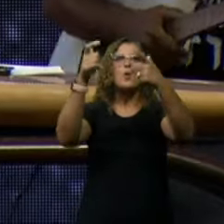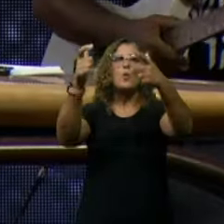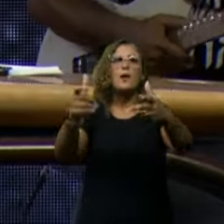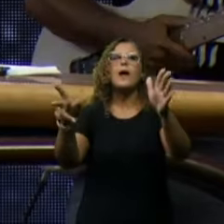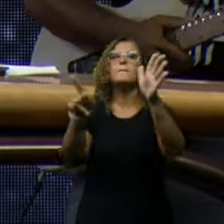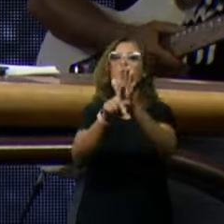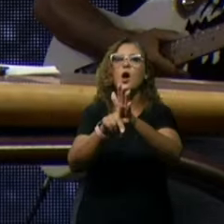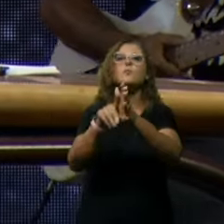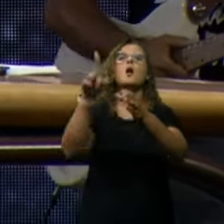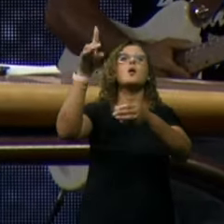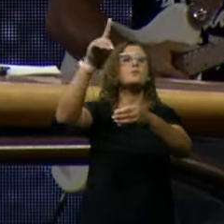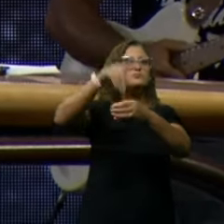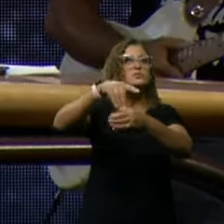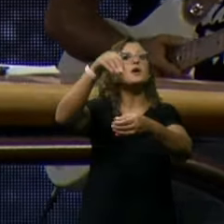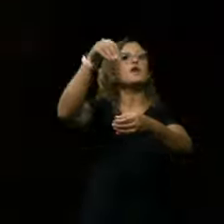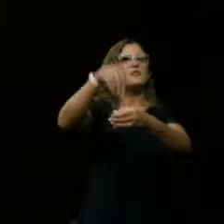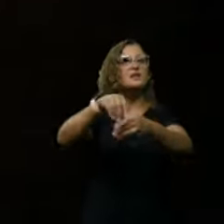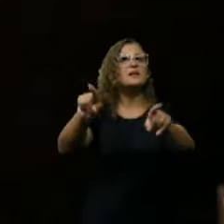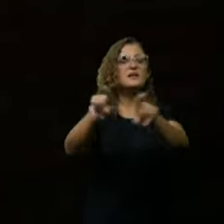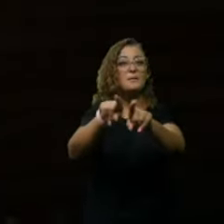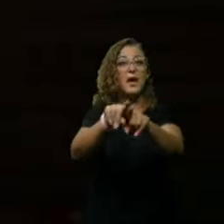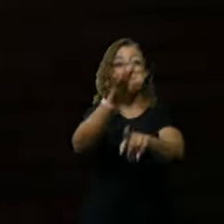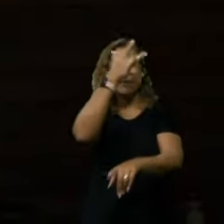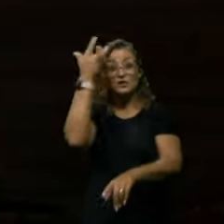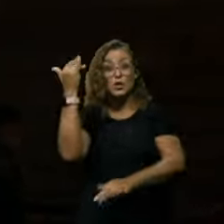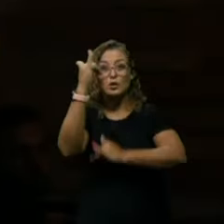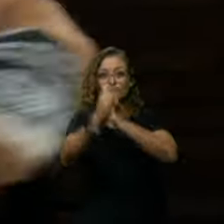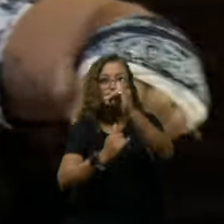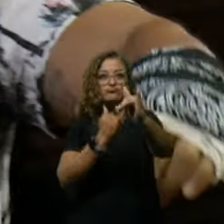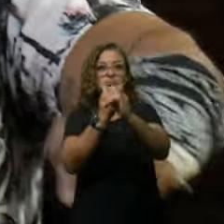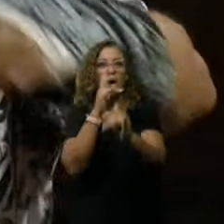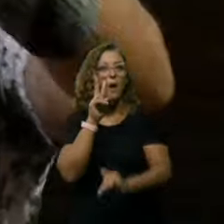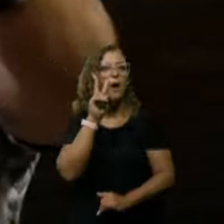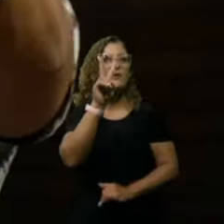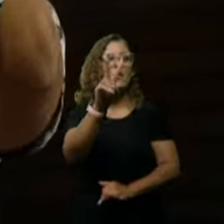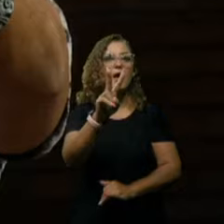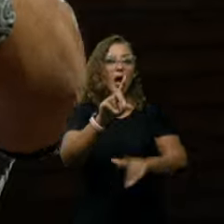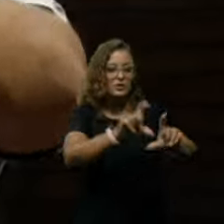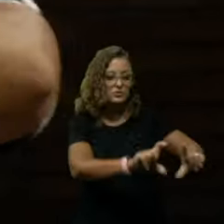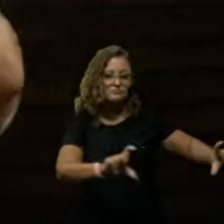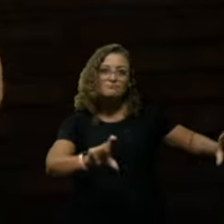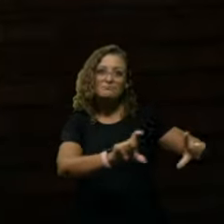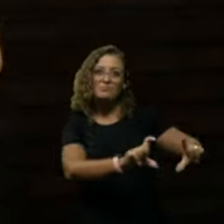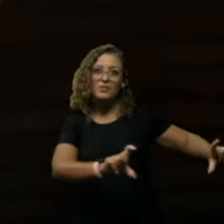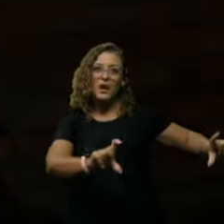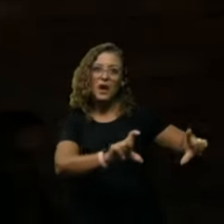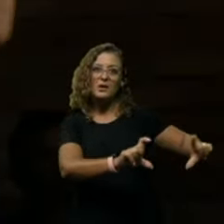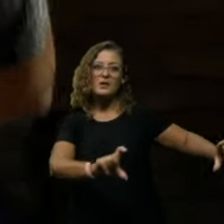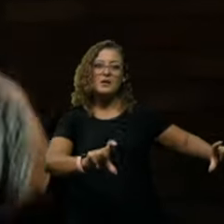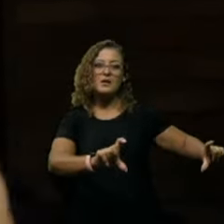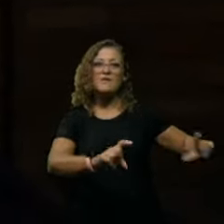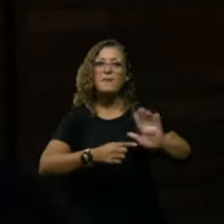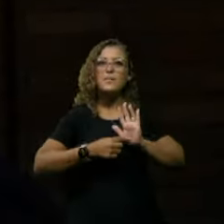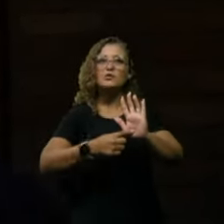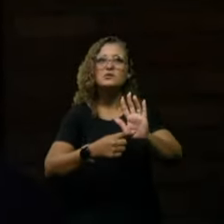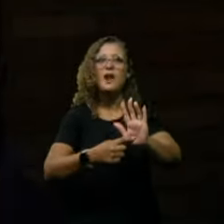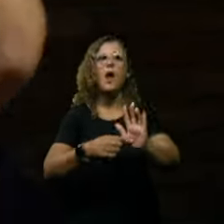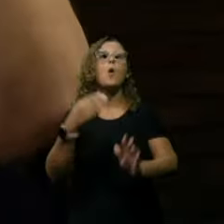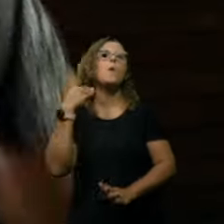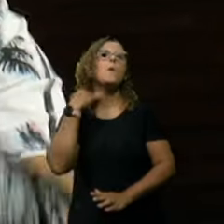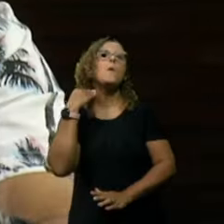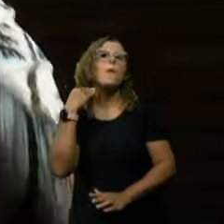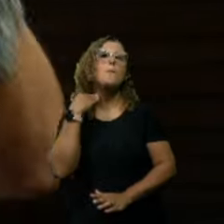aqui na frente você que nos acompanha aí pela internet aqui embaixo vai aparecer o QR Code do banco que você